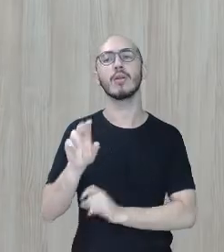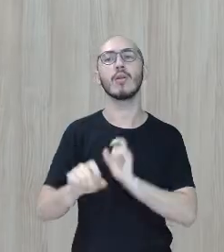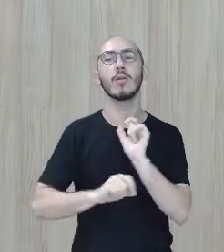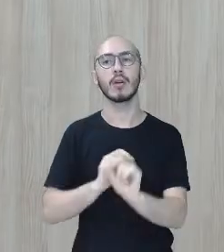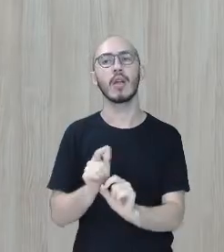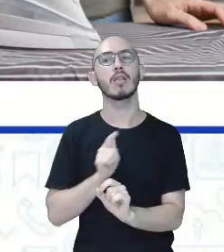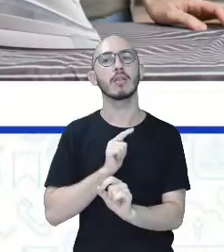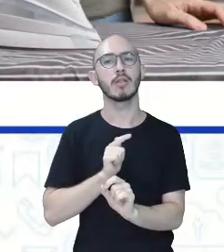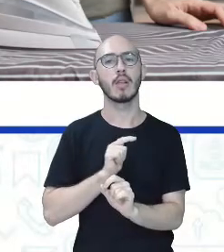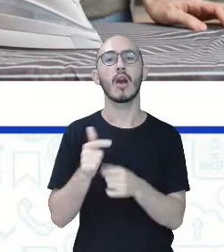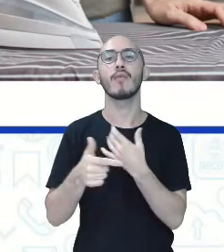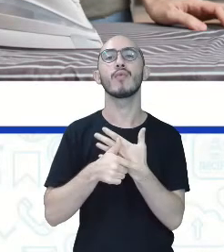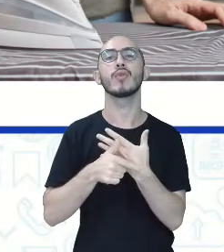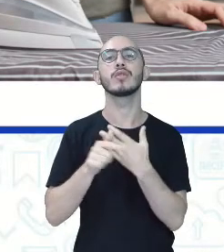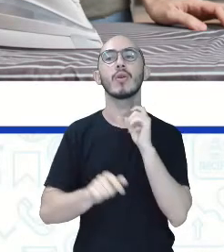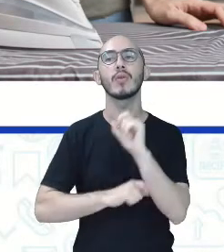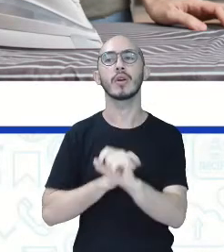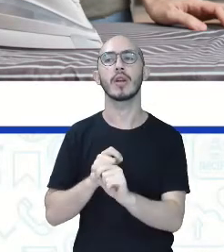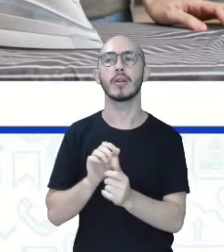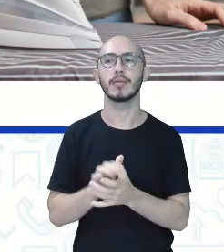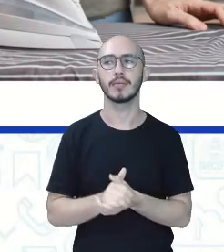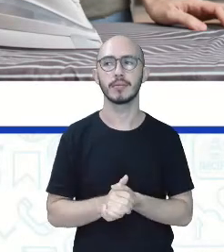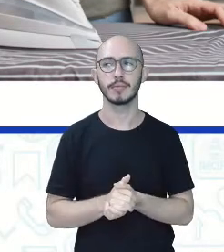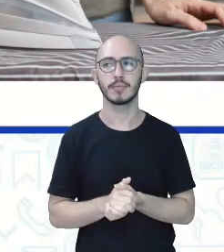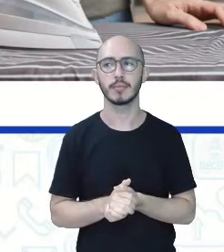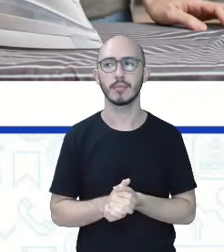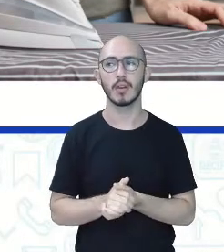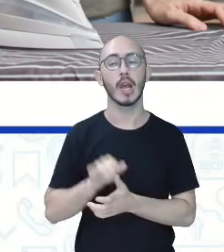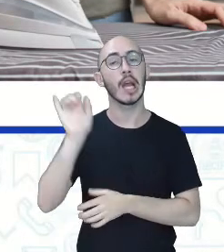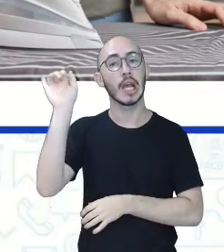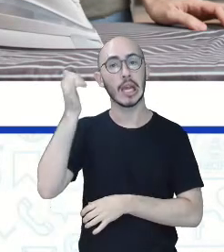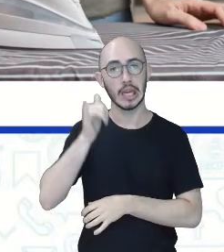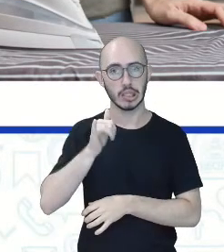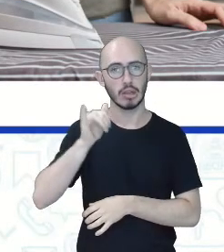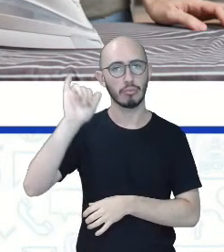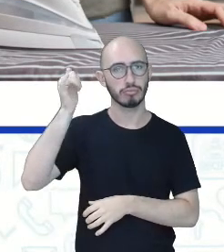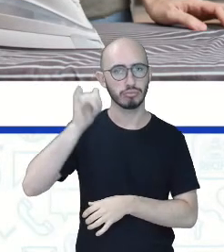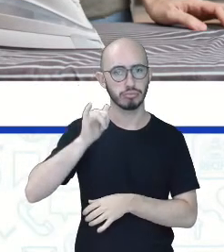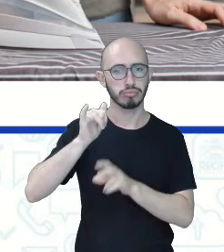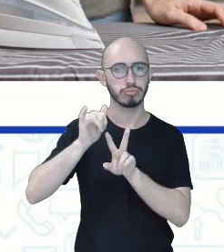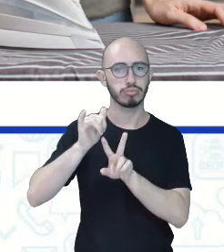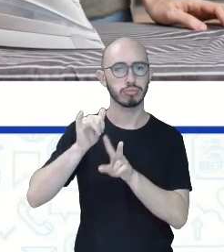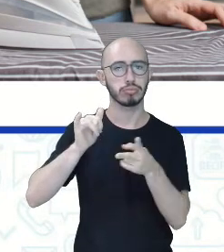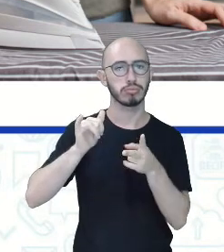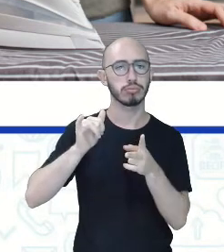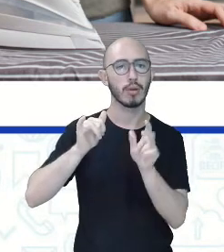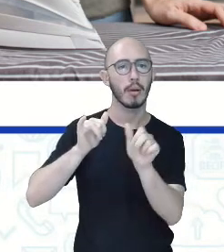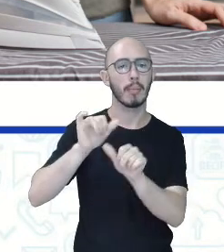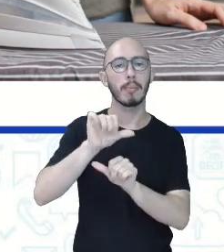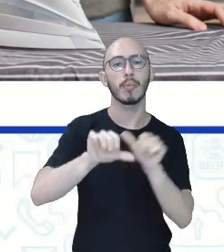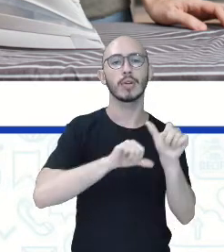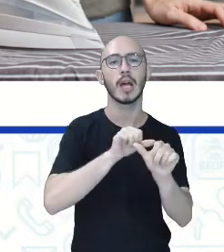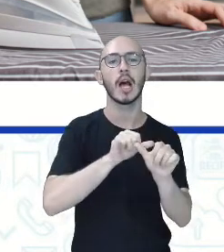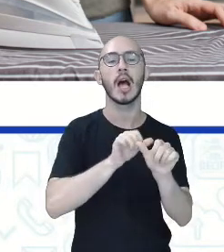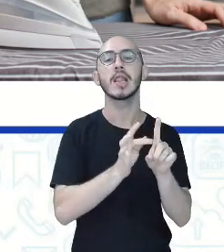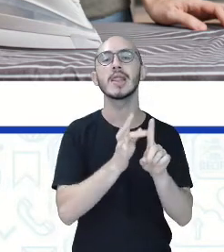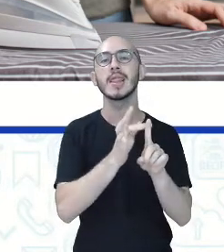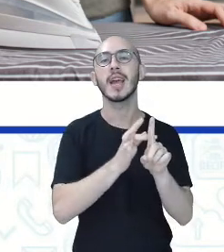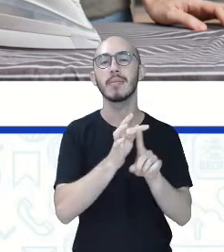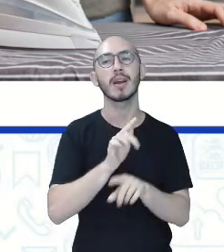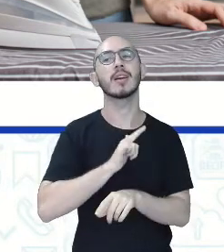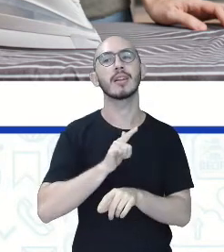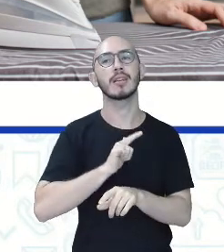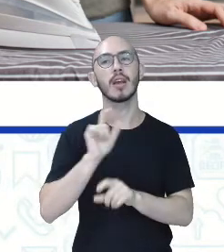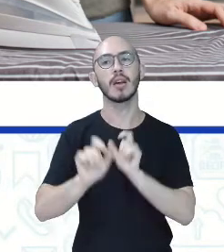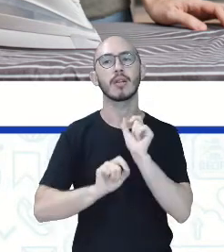tem uma função também de transformar a energia elétrica em energia térmica, por meio da